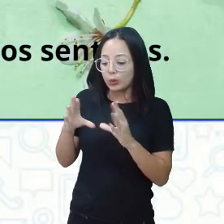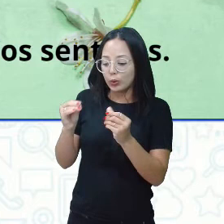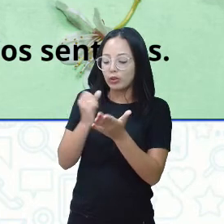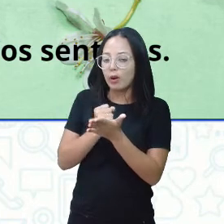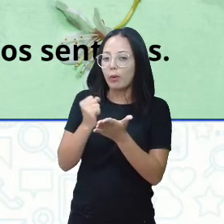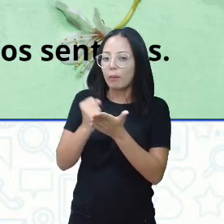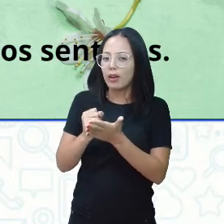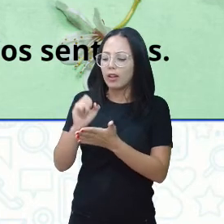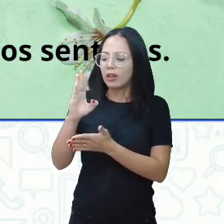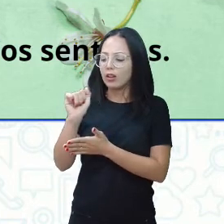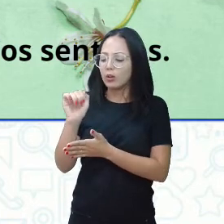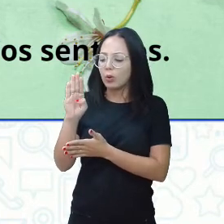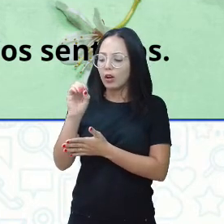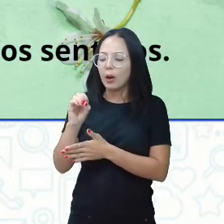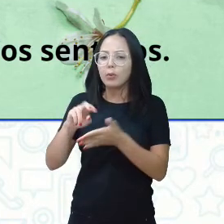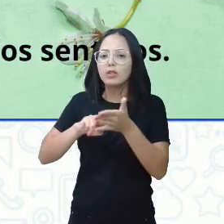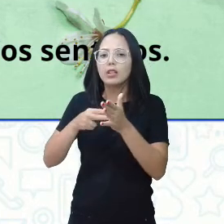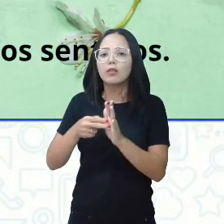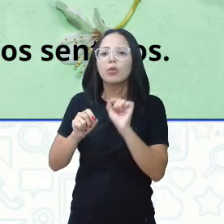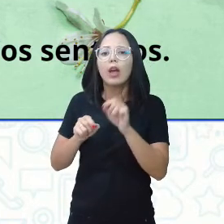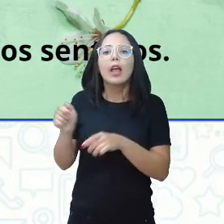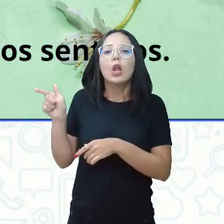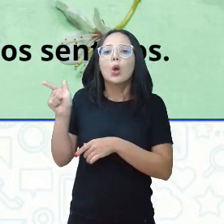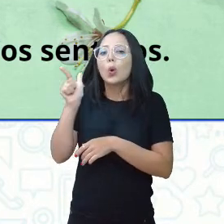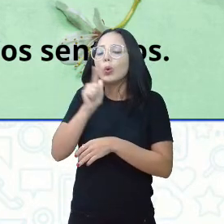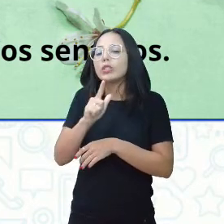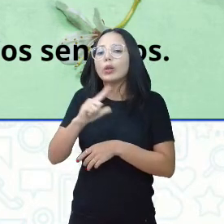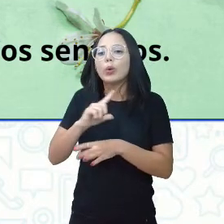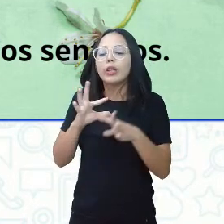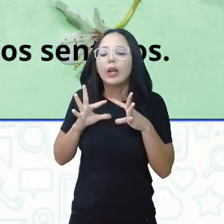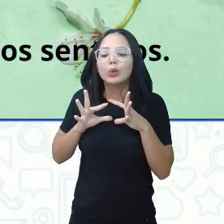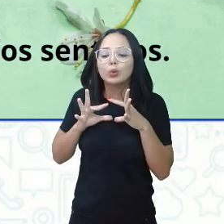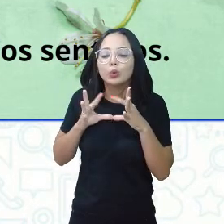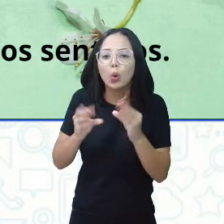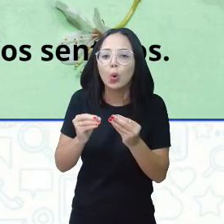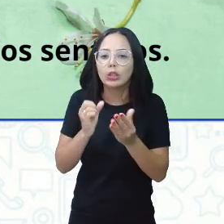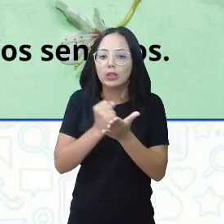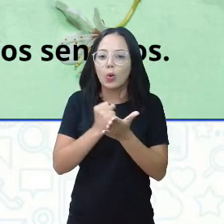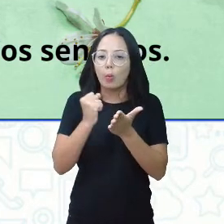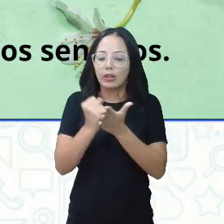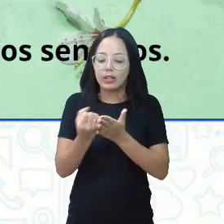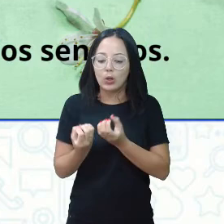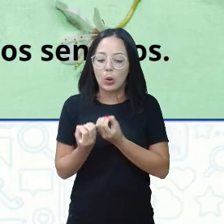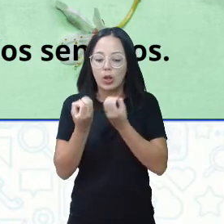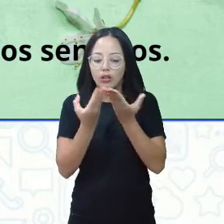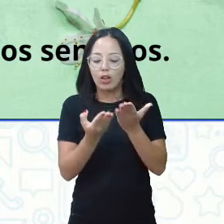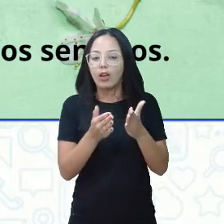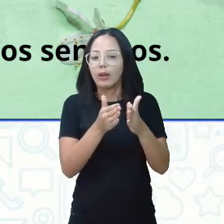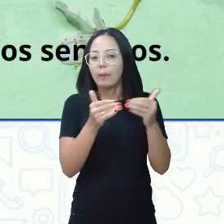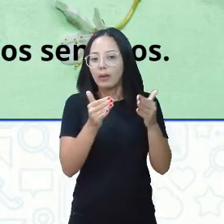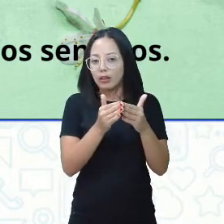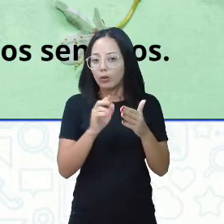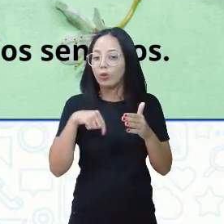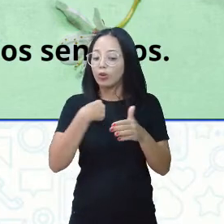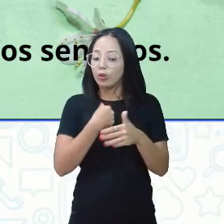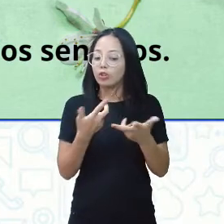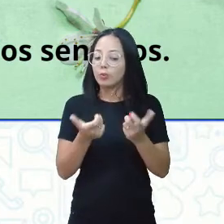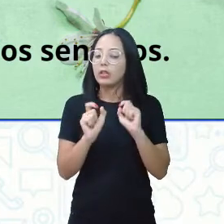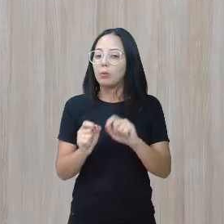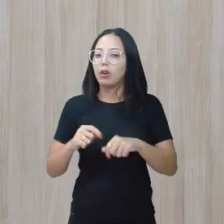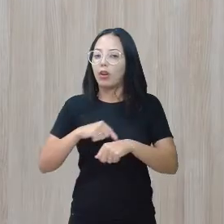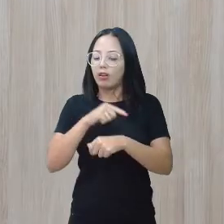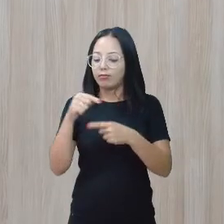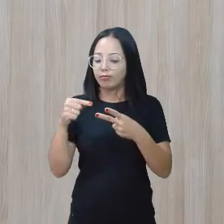todo o documento, ou seja, ele conseguiu trazer toda a documentação exigida. A gente percebe que nessa